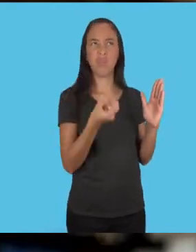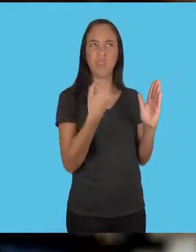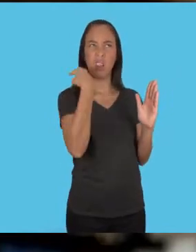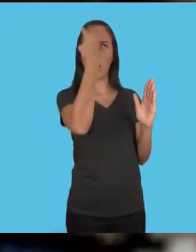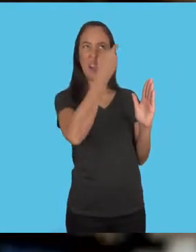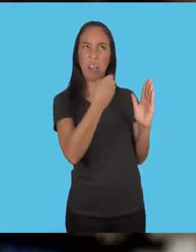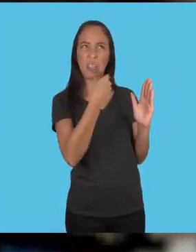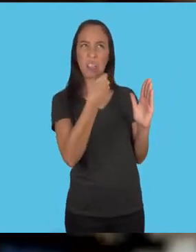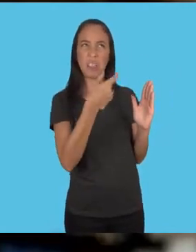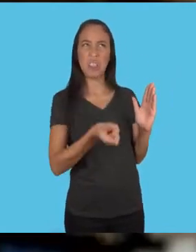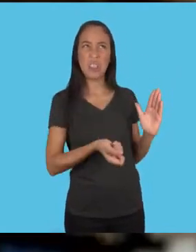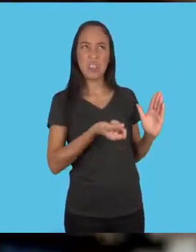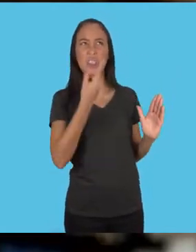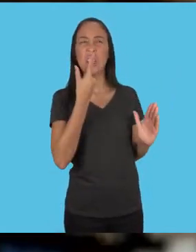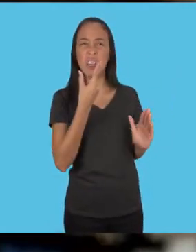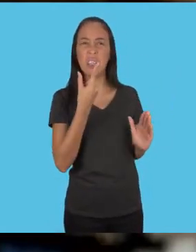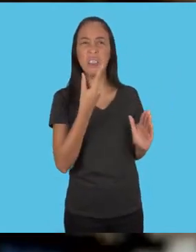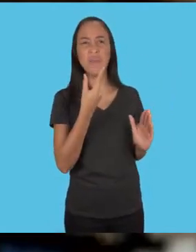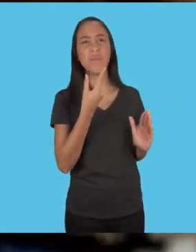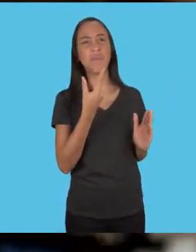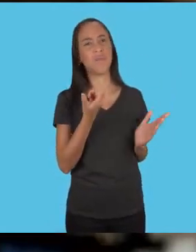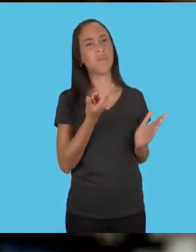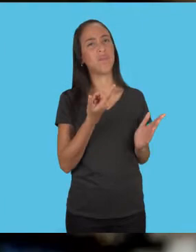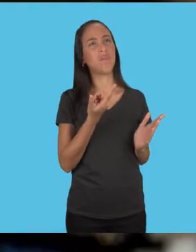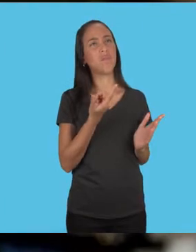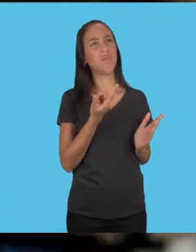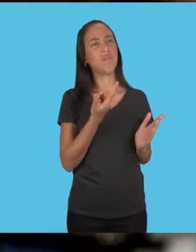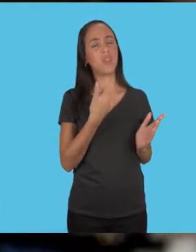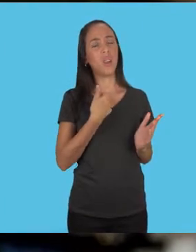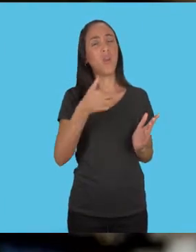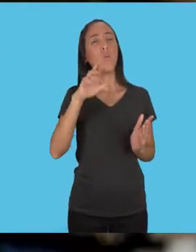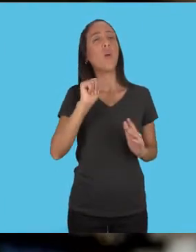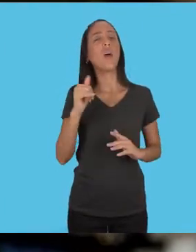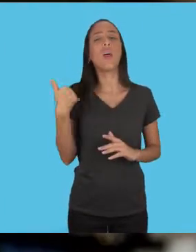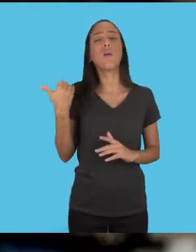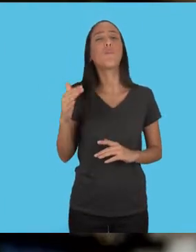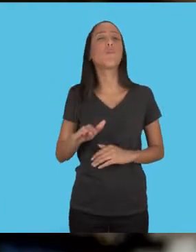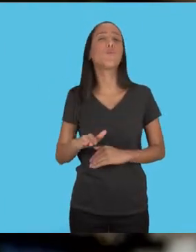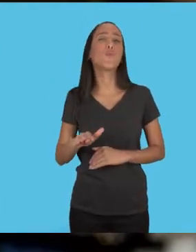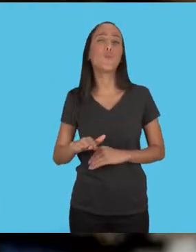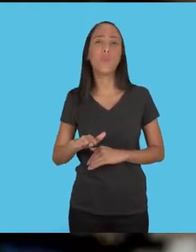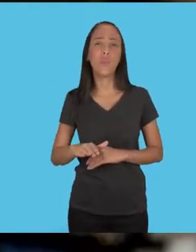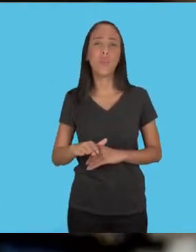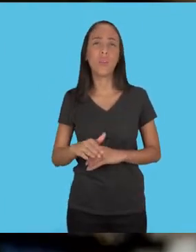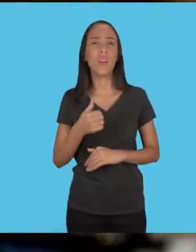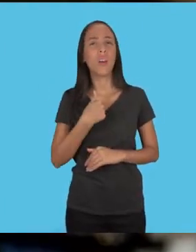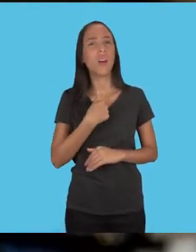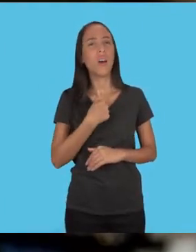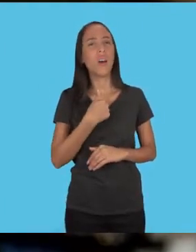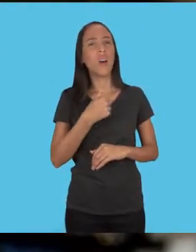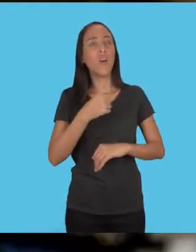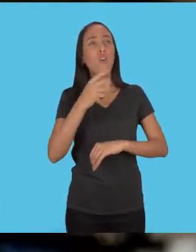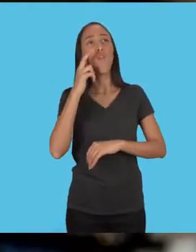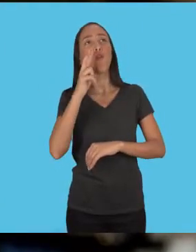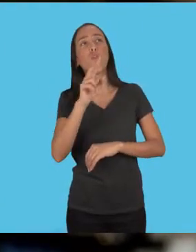cara estranha. Aí o sujeito abriu, eu era pequenininha, né? Aí